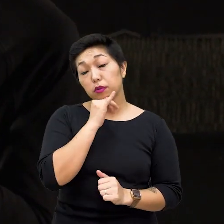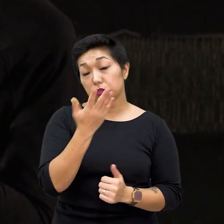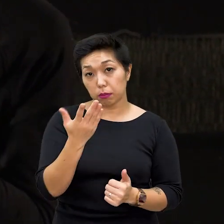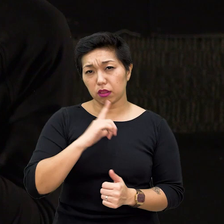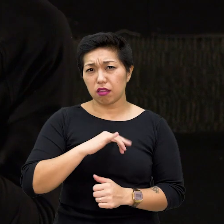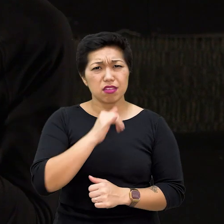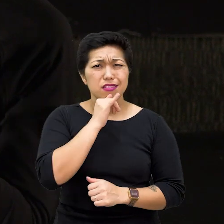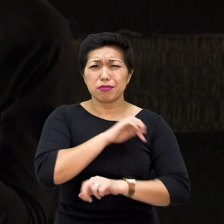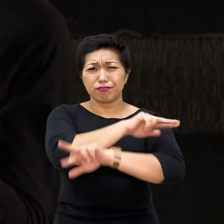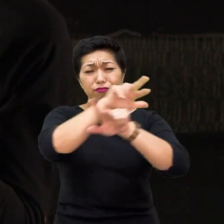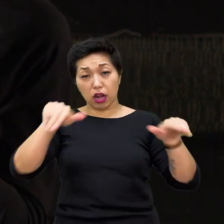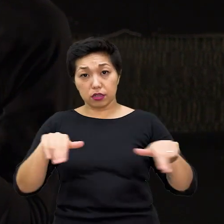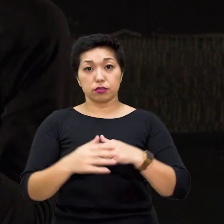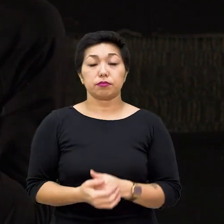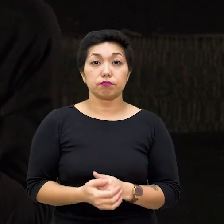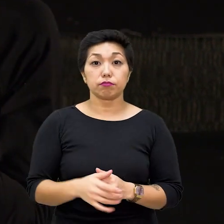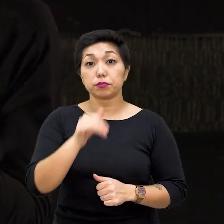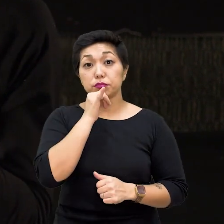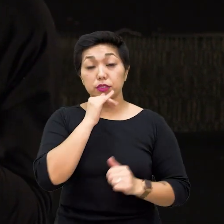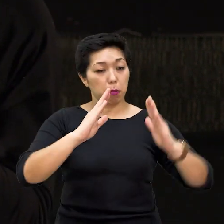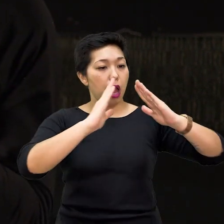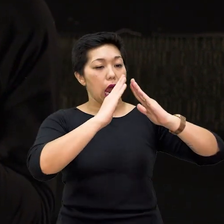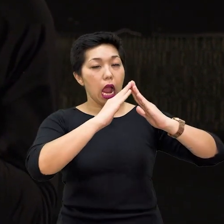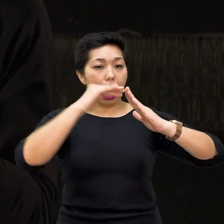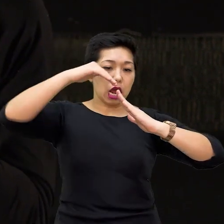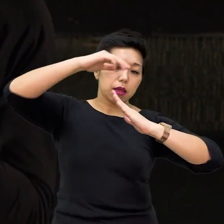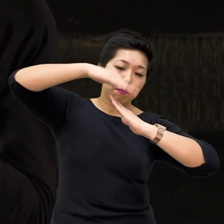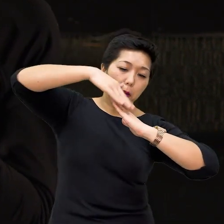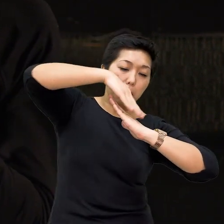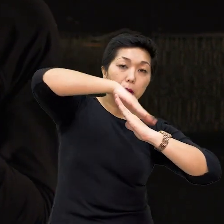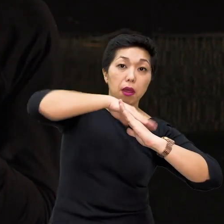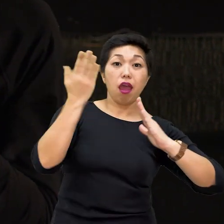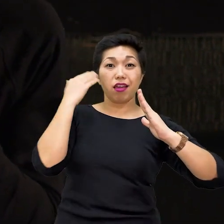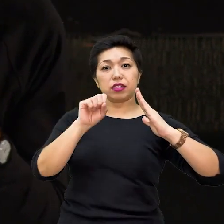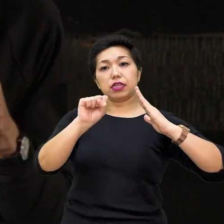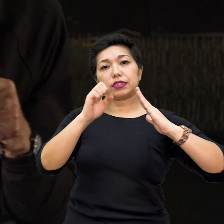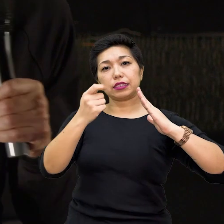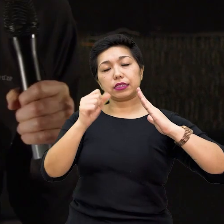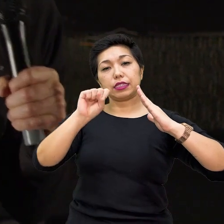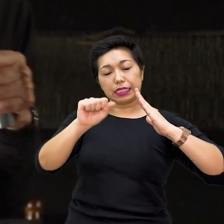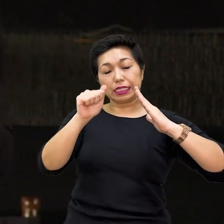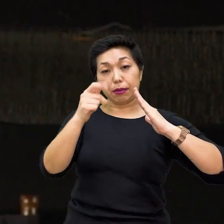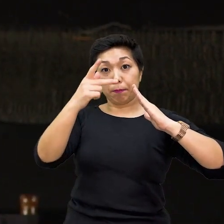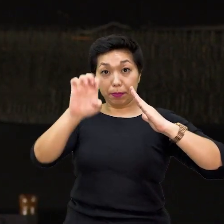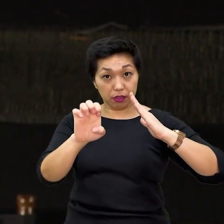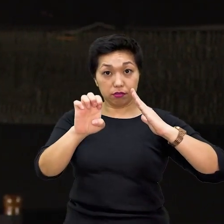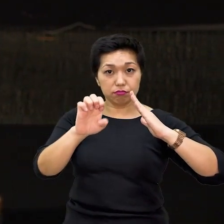Diversos exemplos. Nosso telhado era de sapé, agora é de madeira.